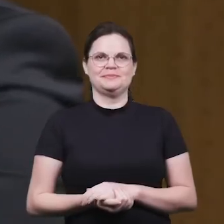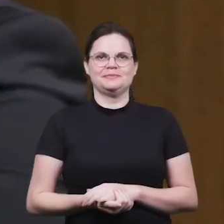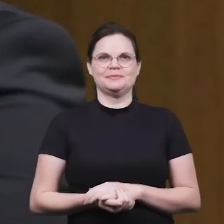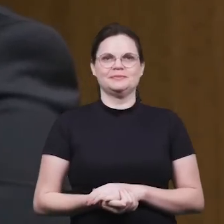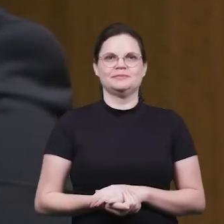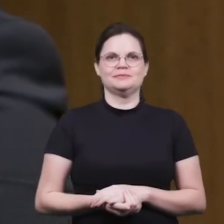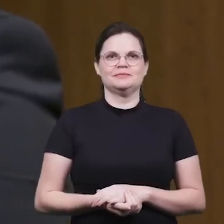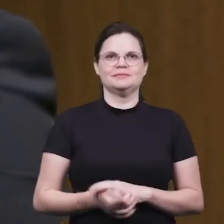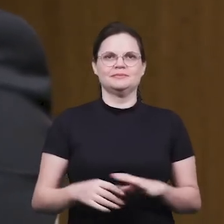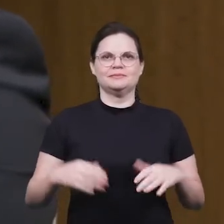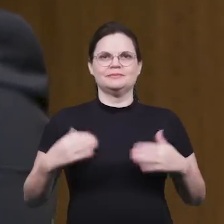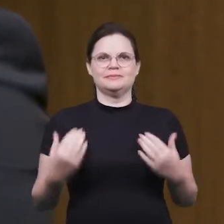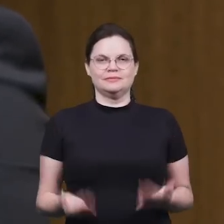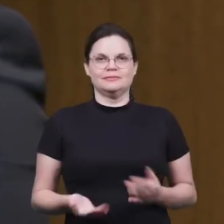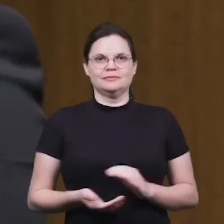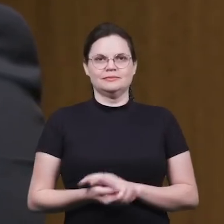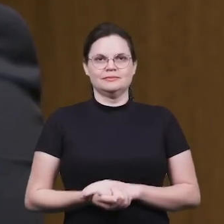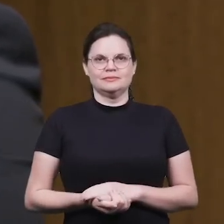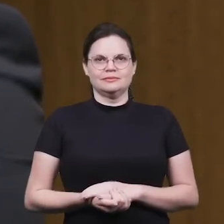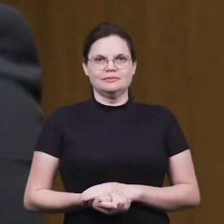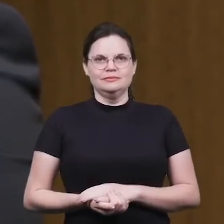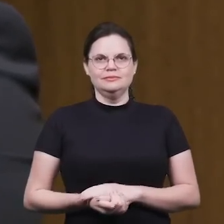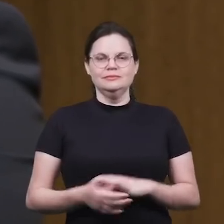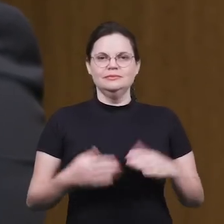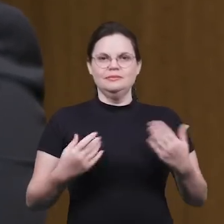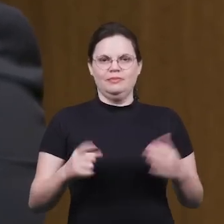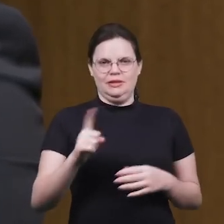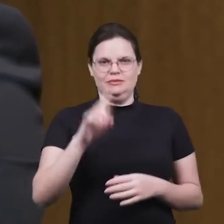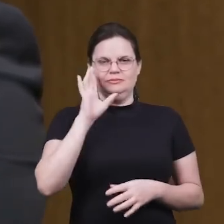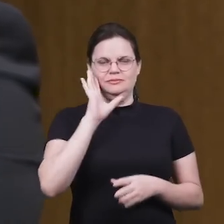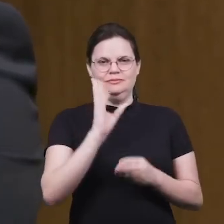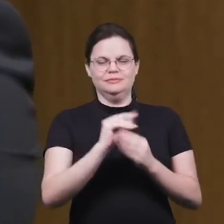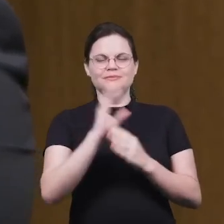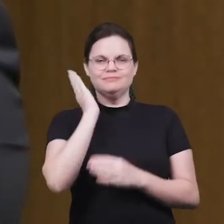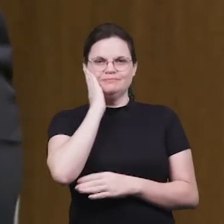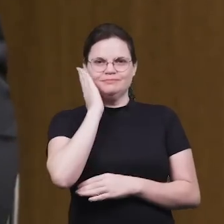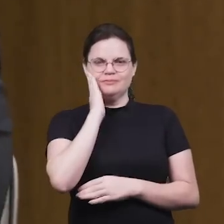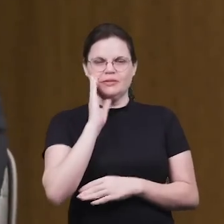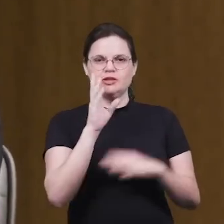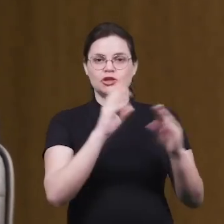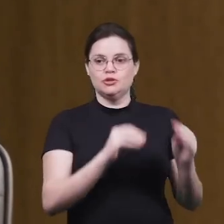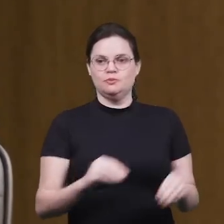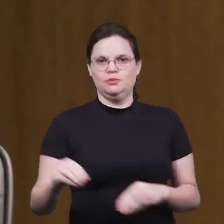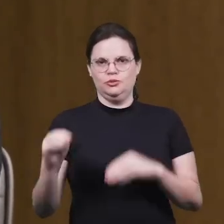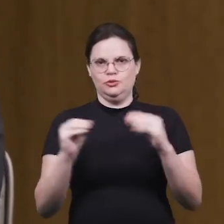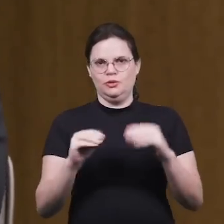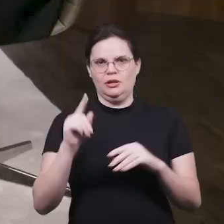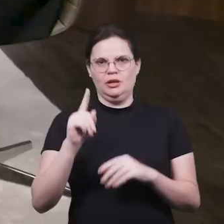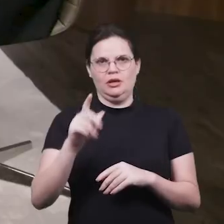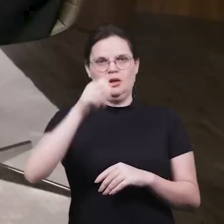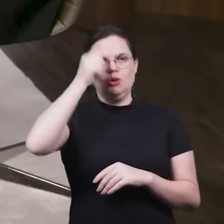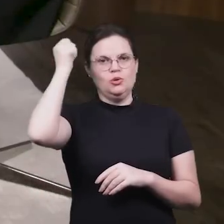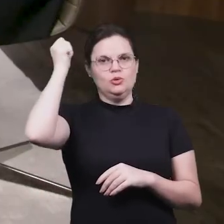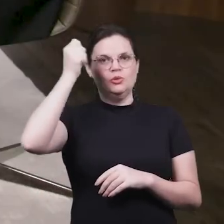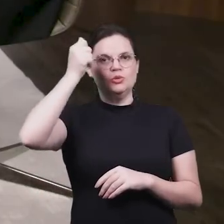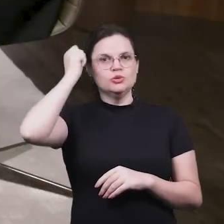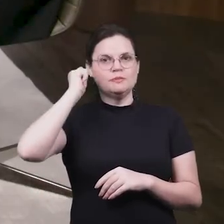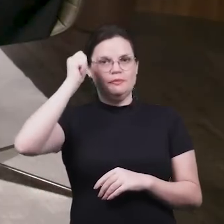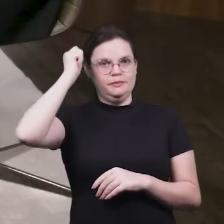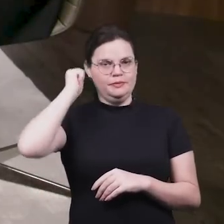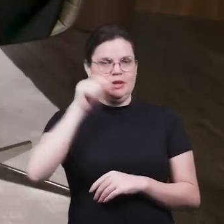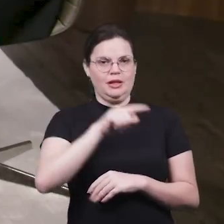Pois então, depois que nós saímos, né, como os irmãos já estão sabendo, depois que nós saímos do